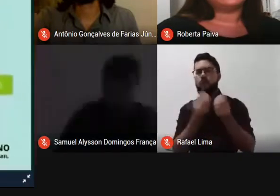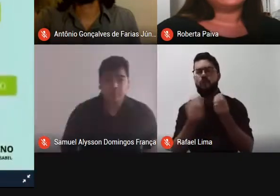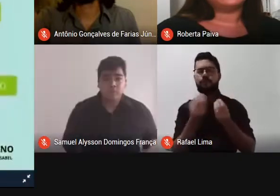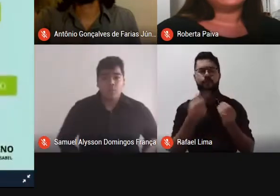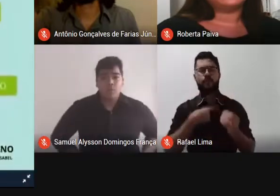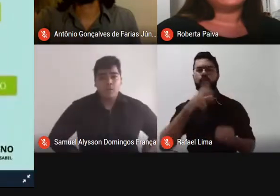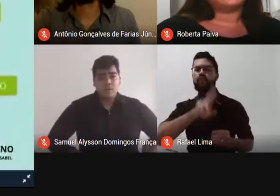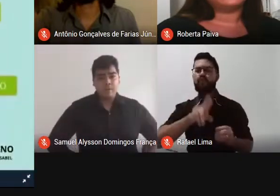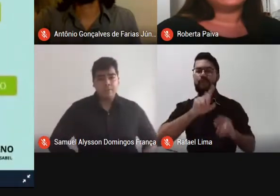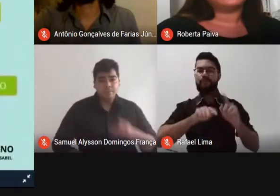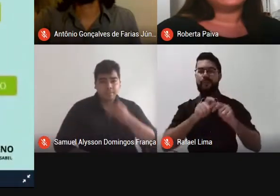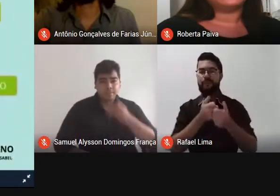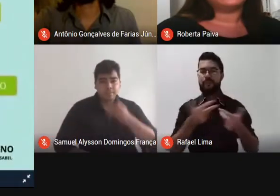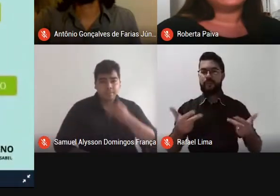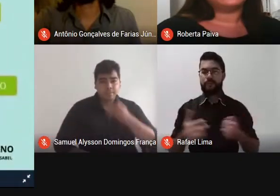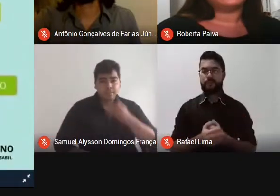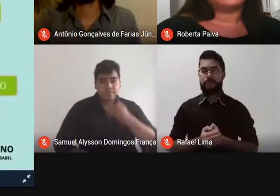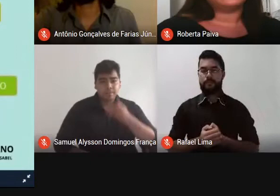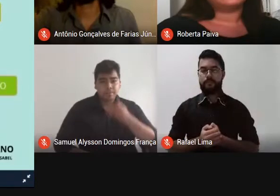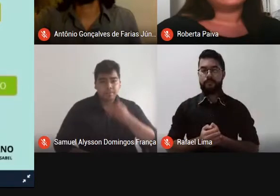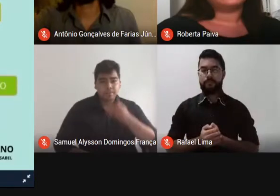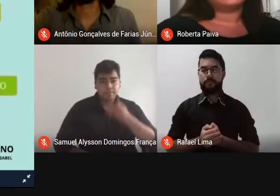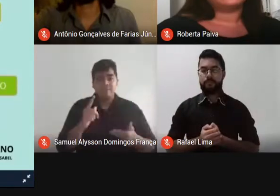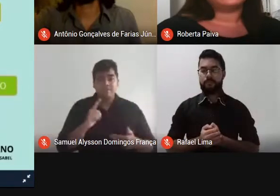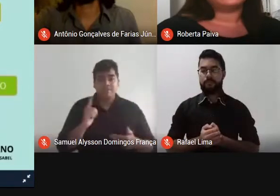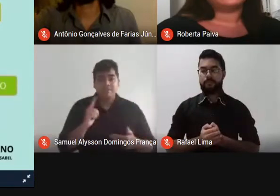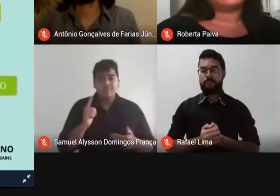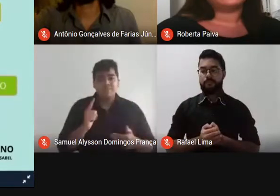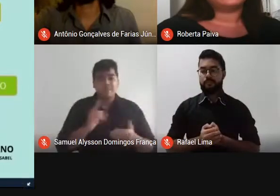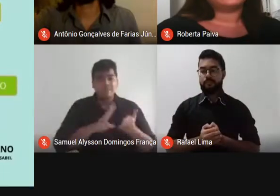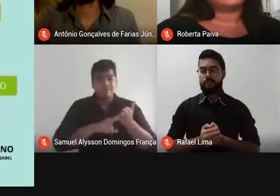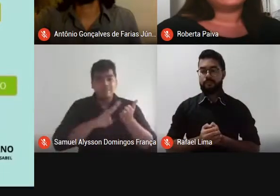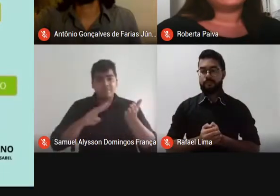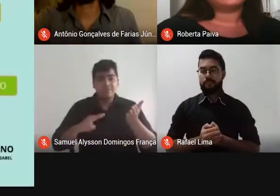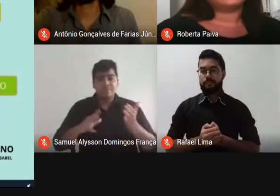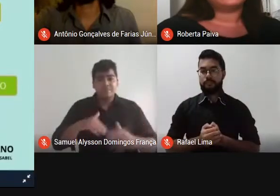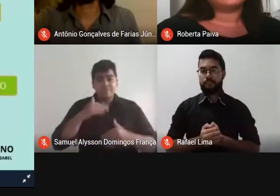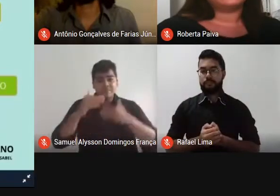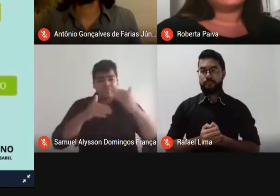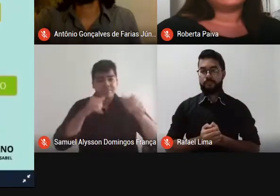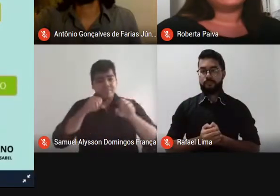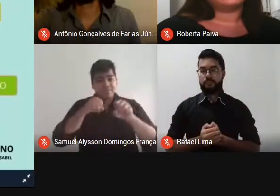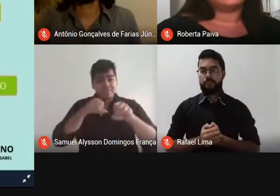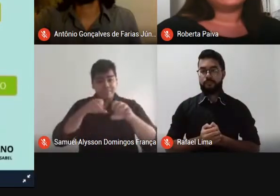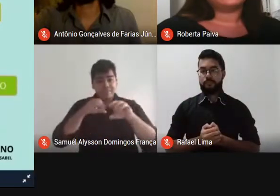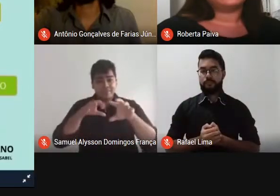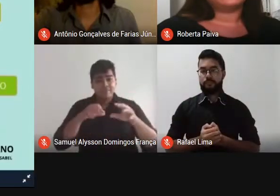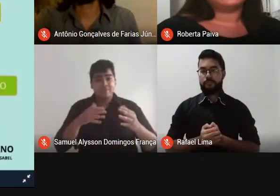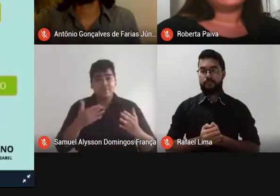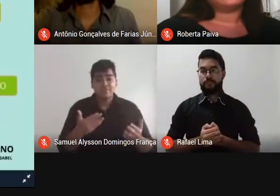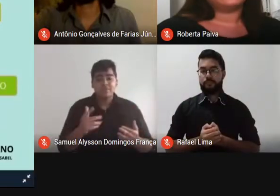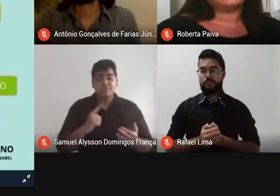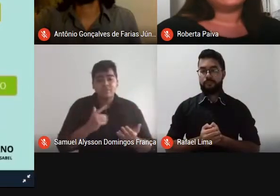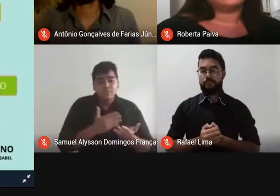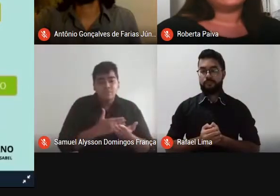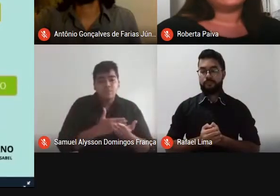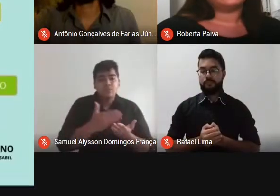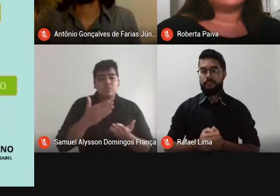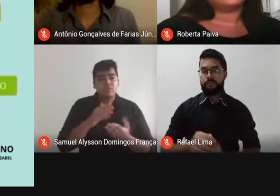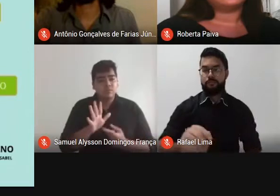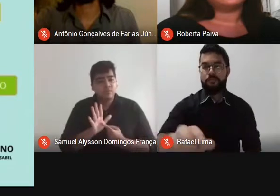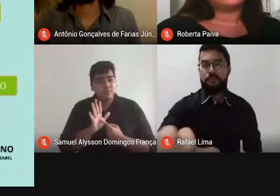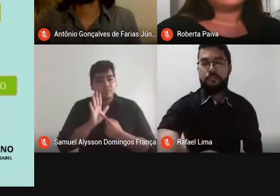aqui um método que eu desenvolvi para o ensino. Então, eu começo aí, após a apresentação